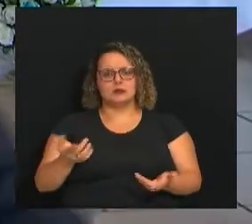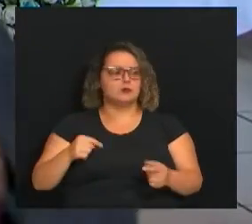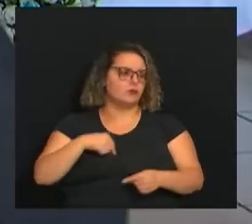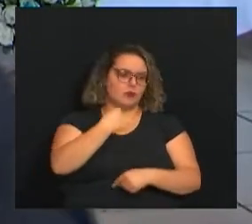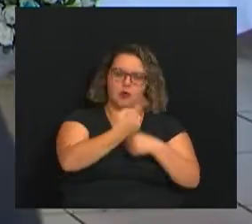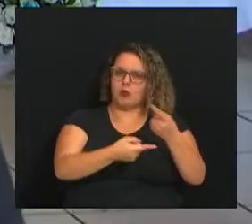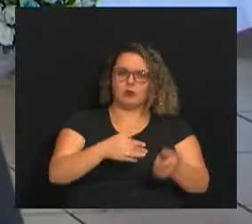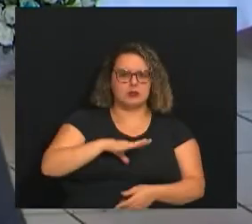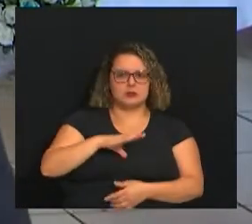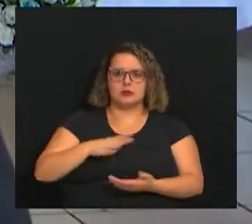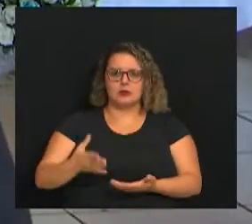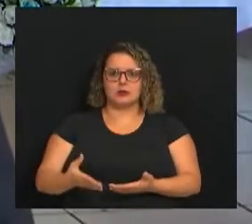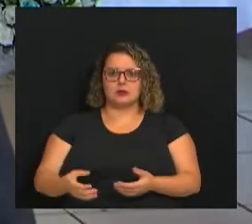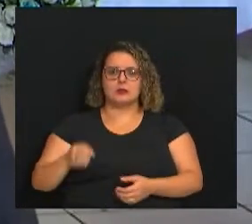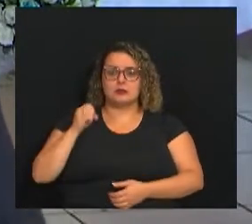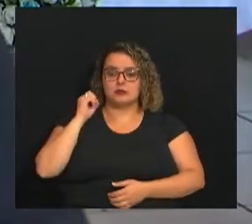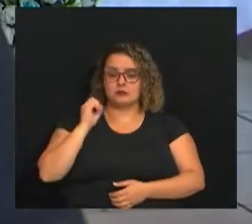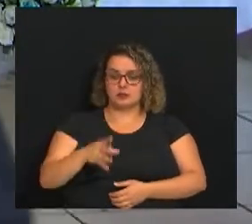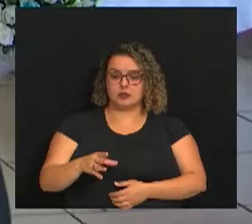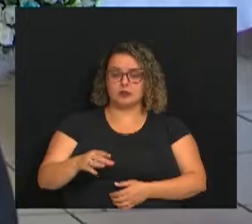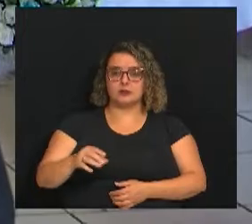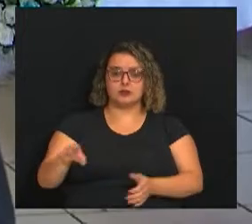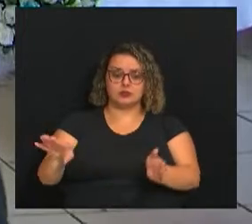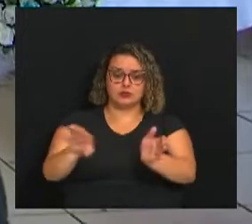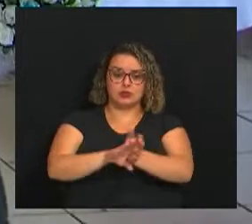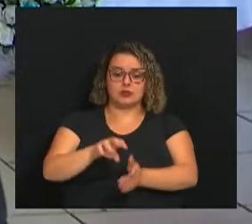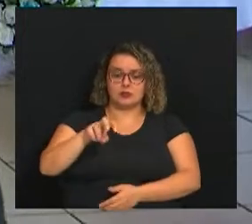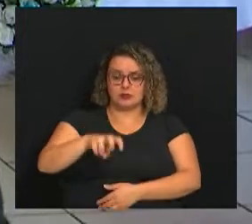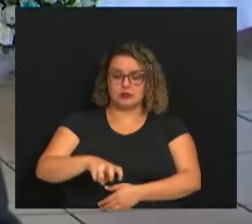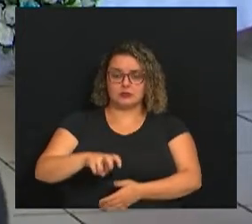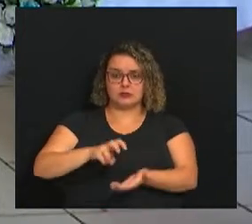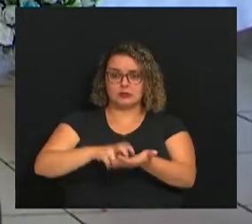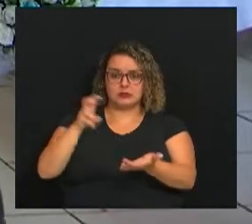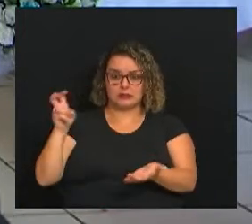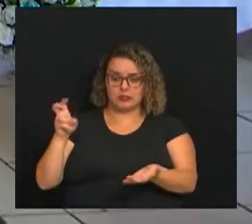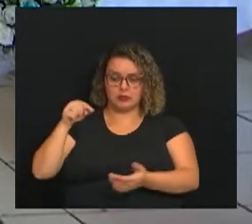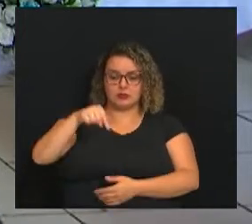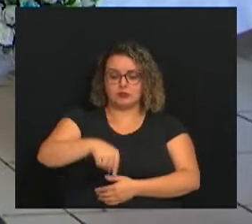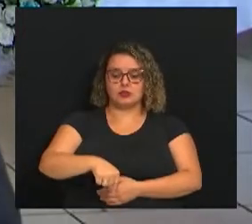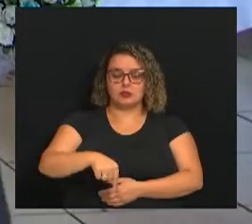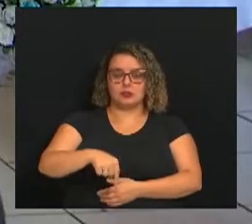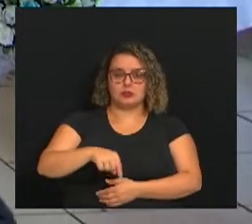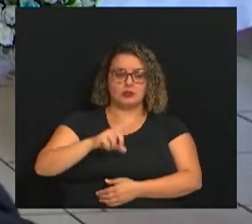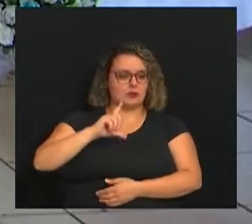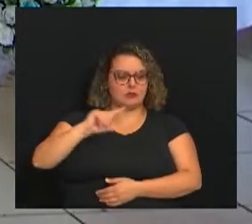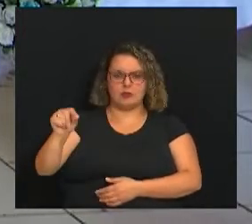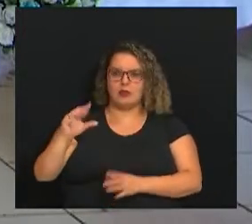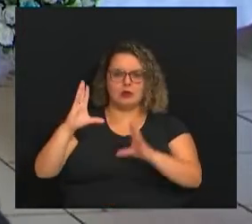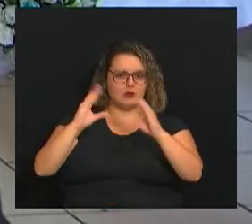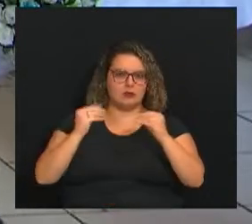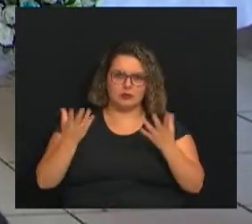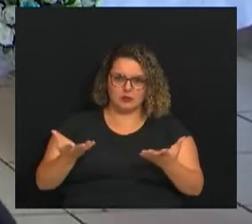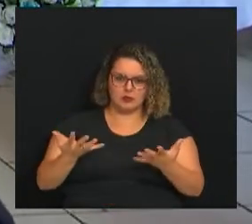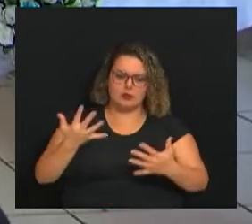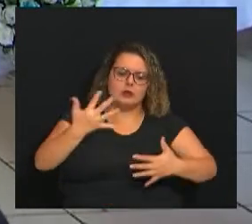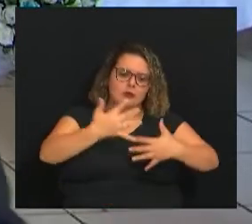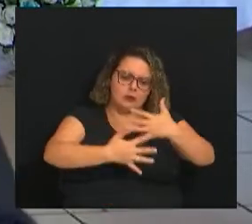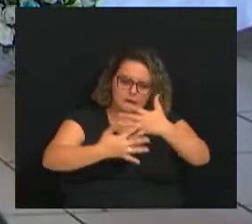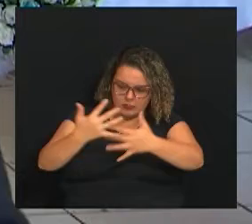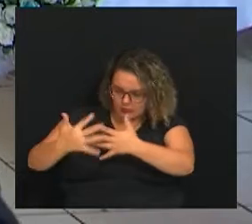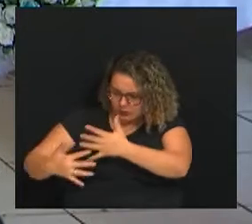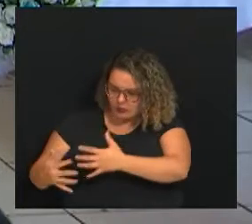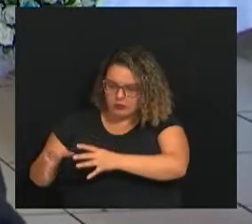de manhã e volta à tarde, entendeu? O transporte público lotado interfere na qualidade de vida